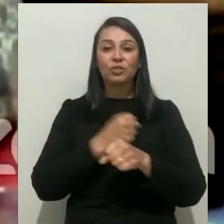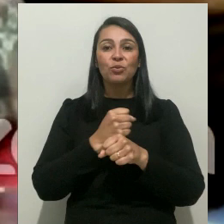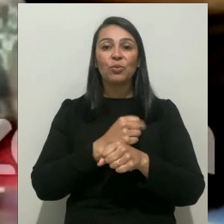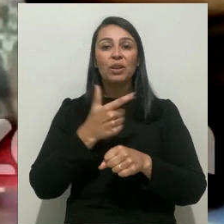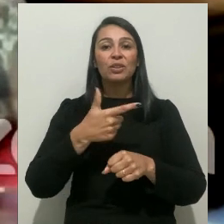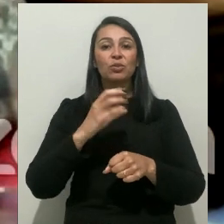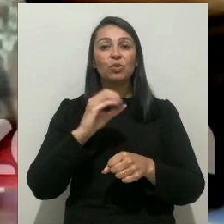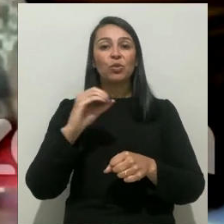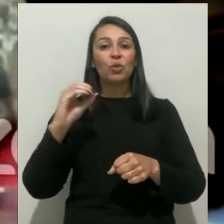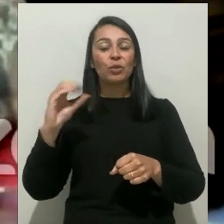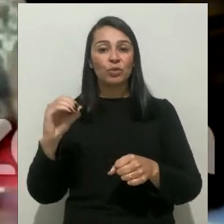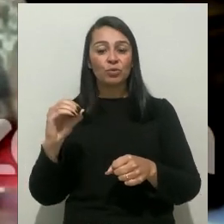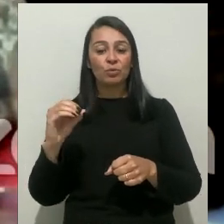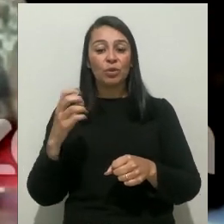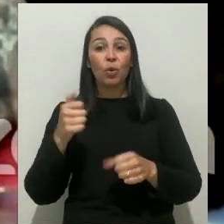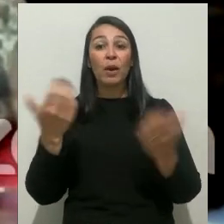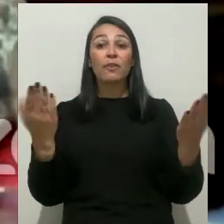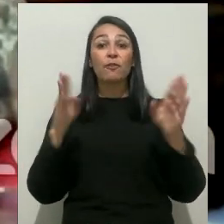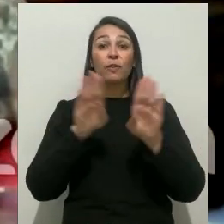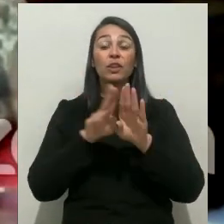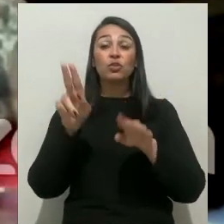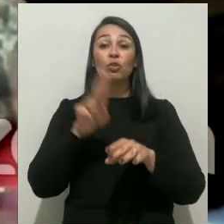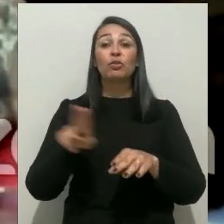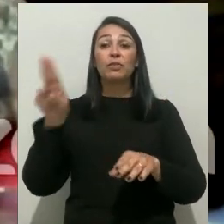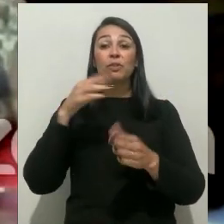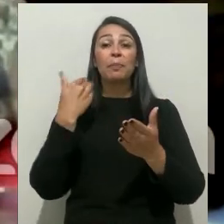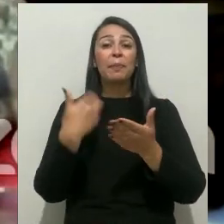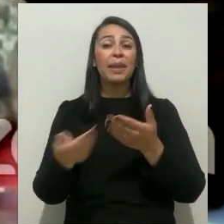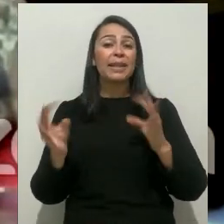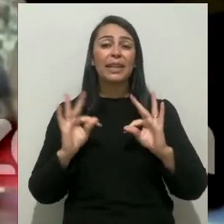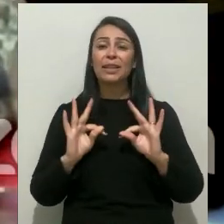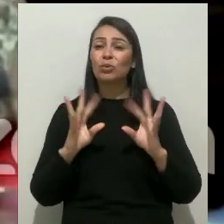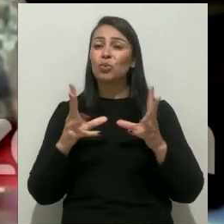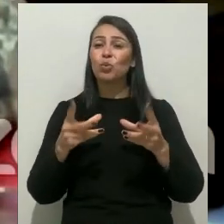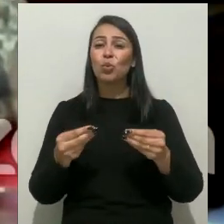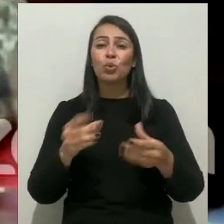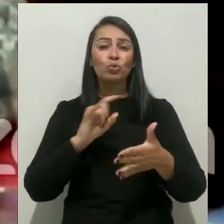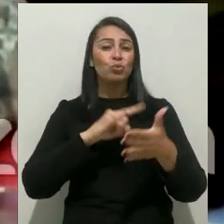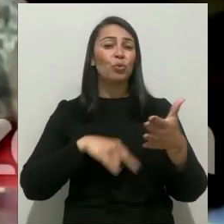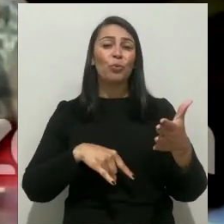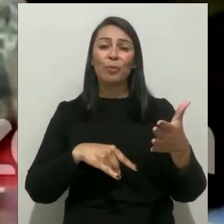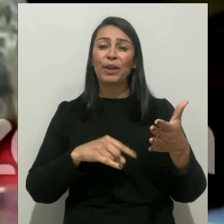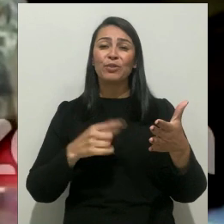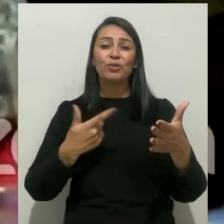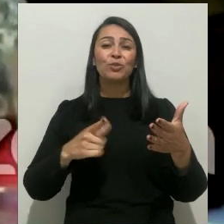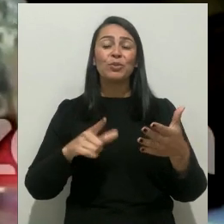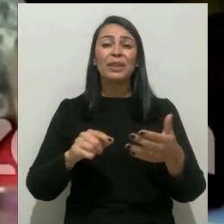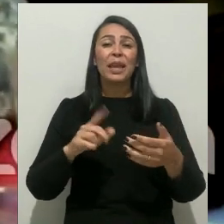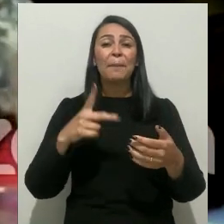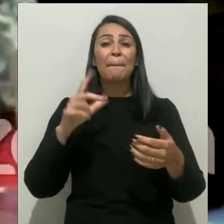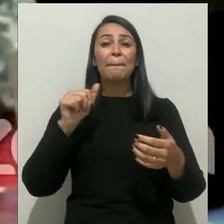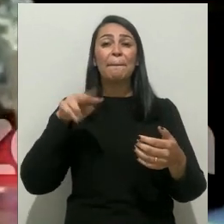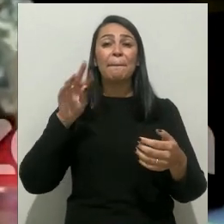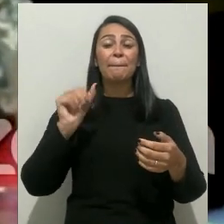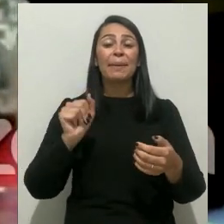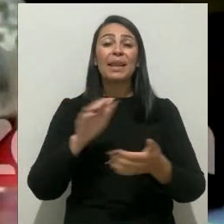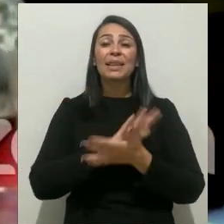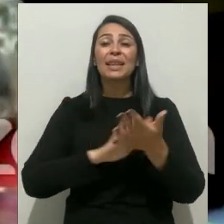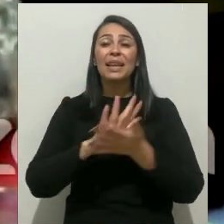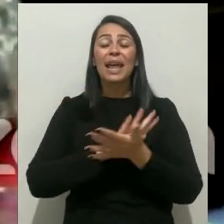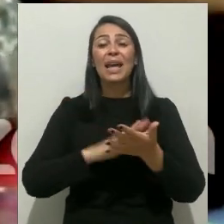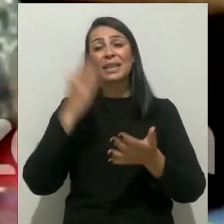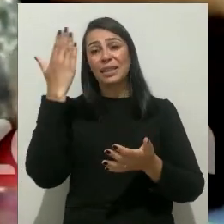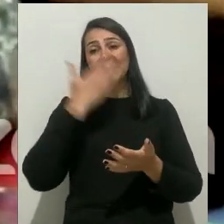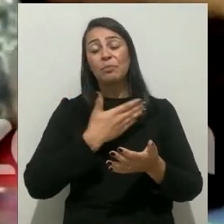anos 2000, que quase fechou a universidade, perderam todo o acervo. A gente não tem nenhuma planta, nada que comprove que é dele, nem